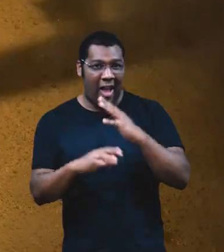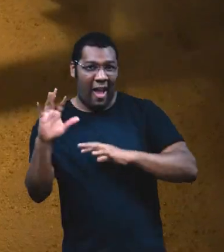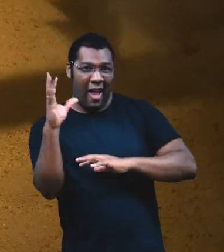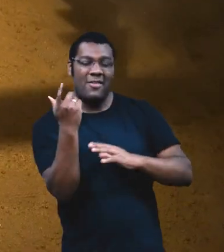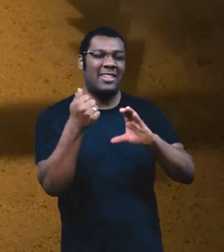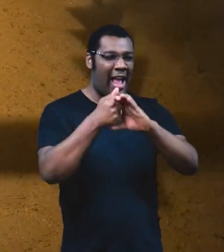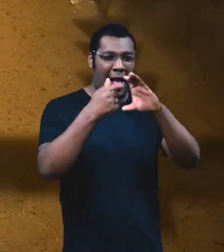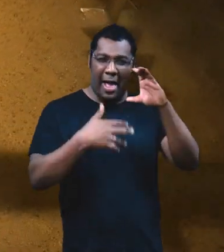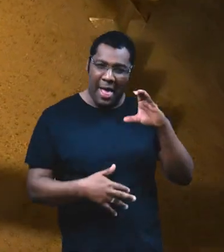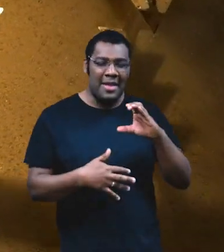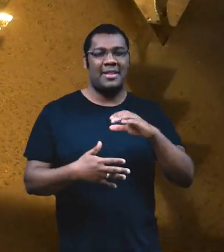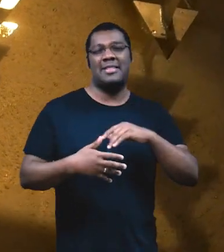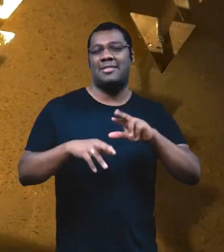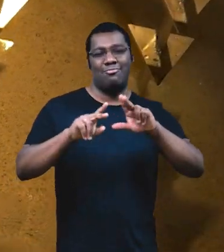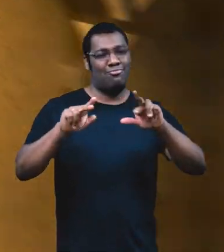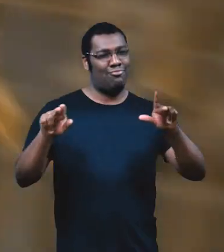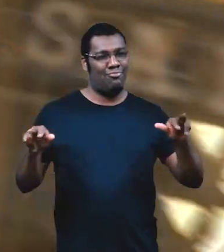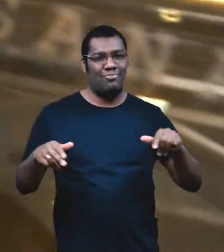características.